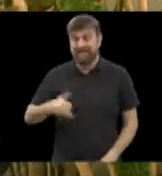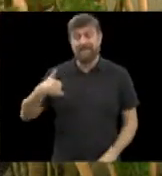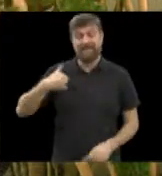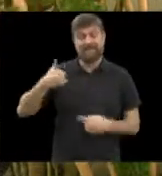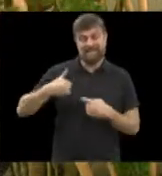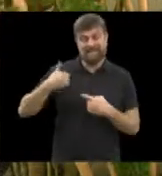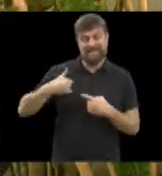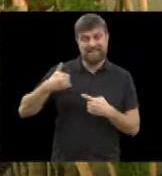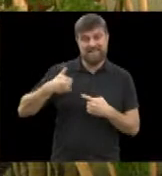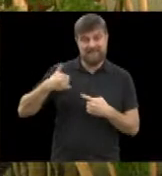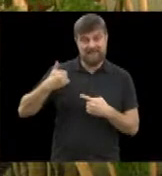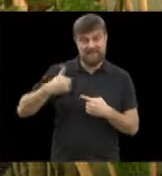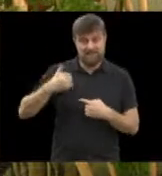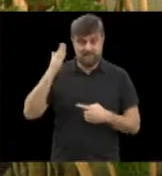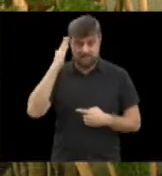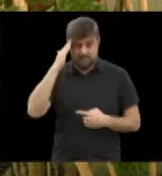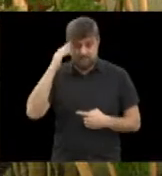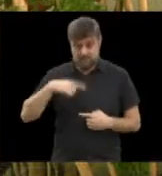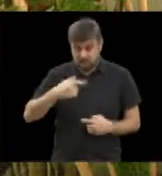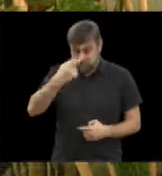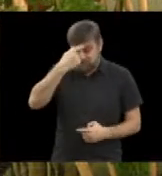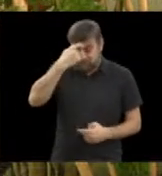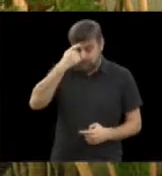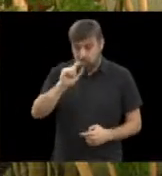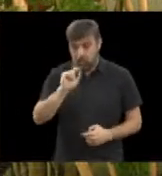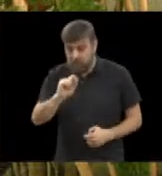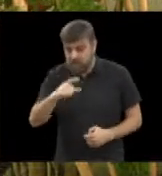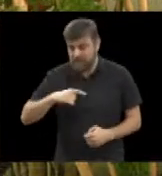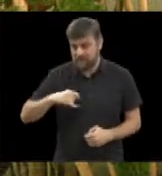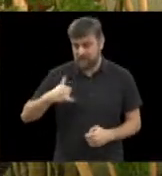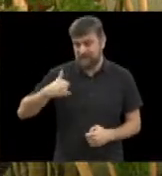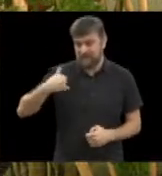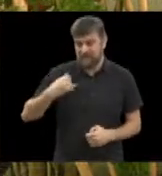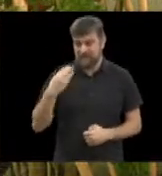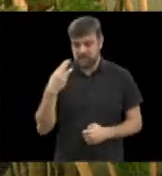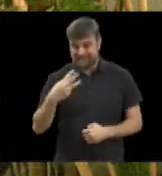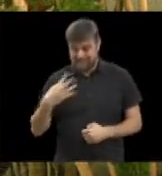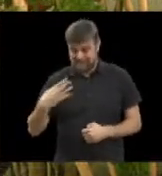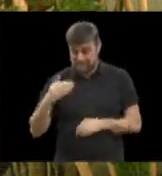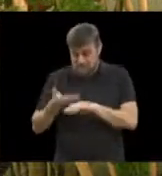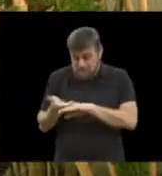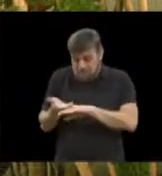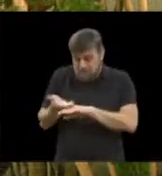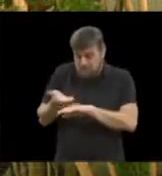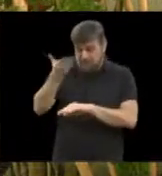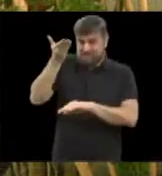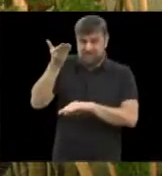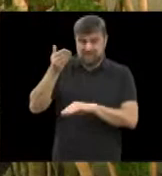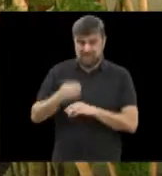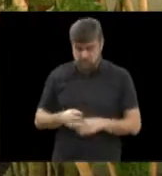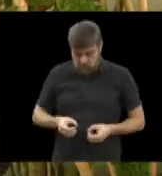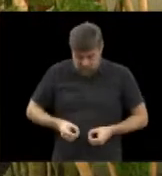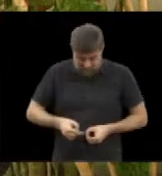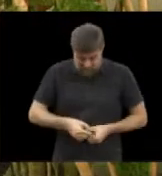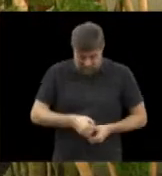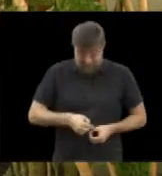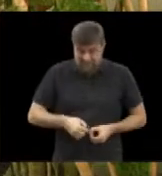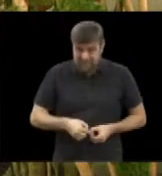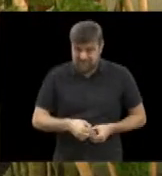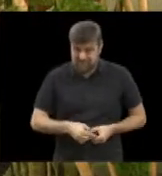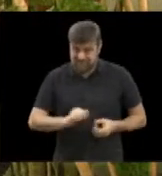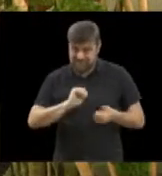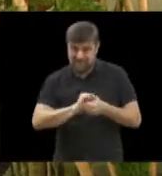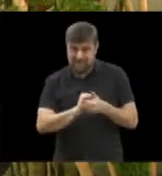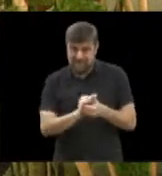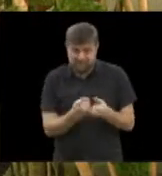A gente tem que ter essa consciência que acima de 34 anos, a qualidade dos oócitos ela